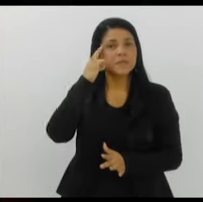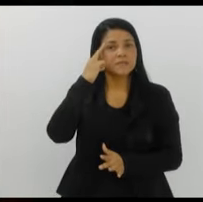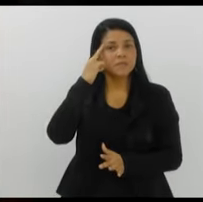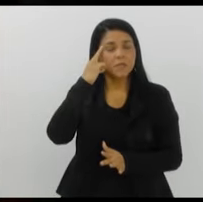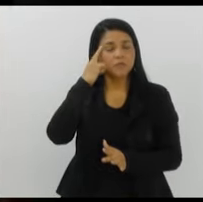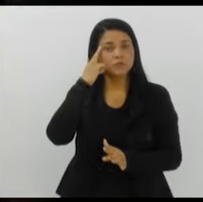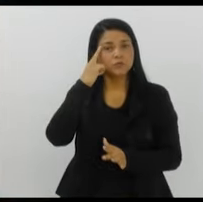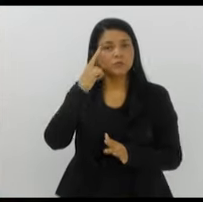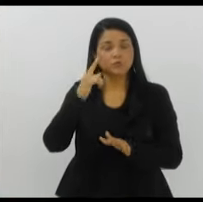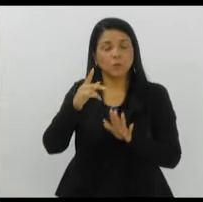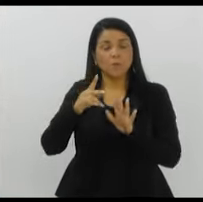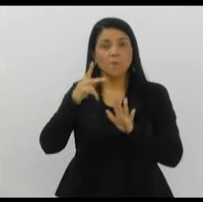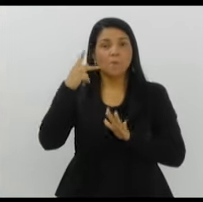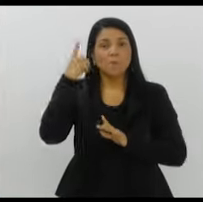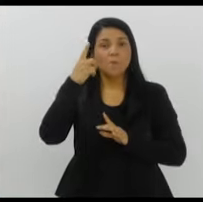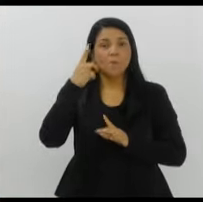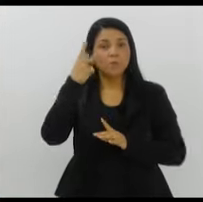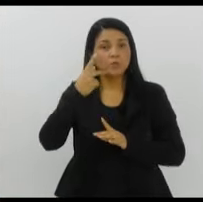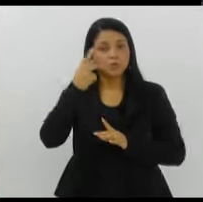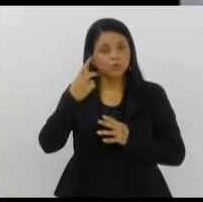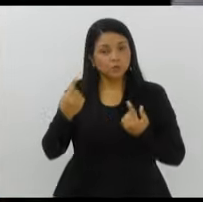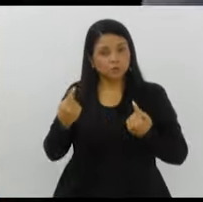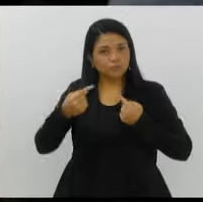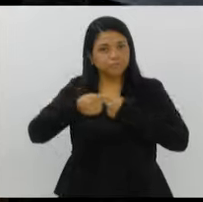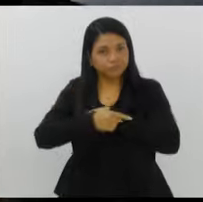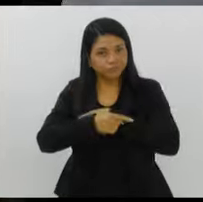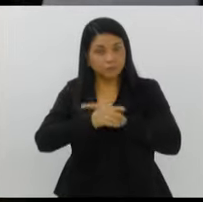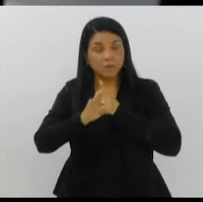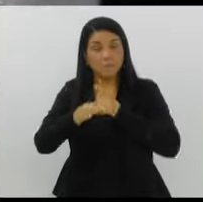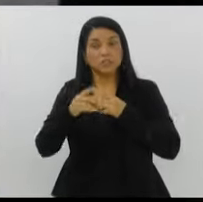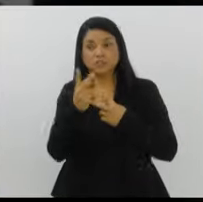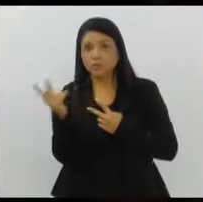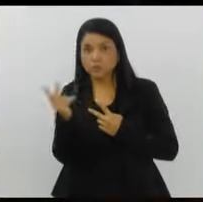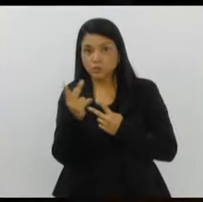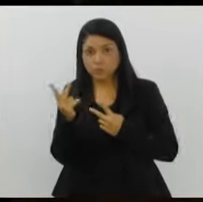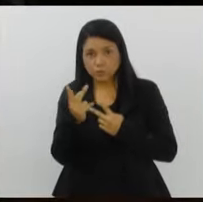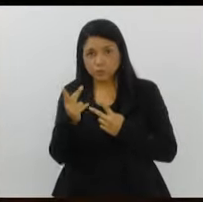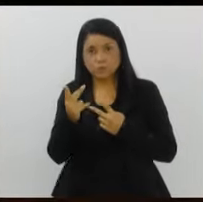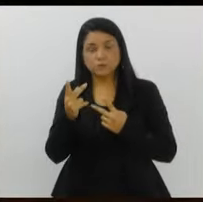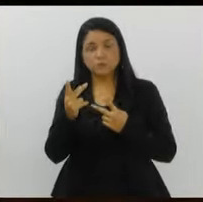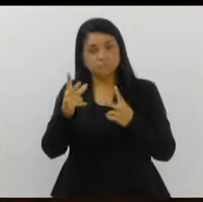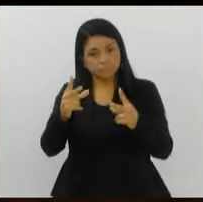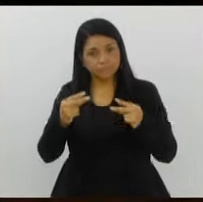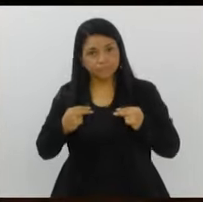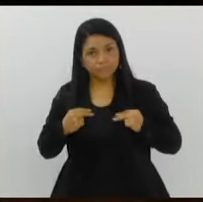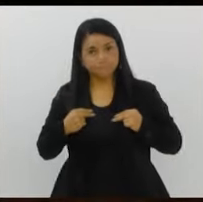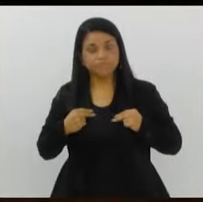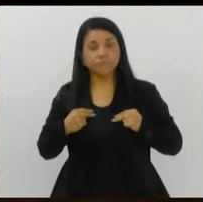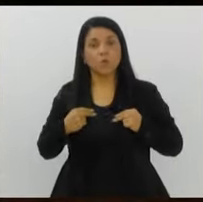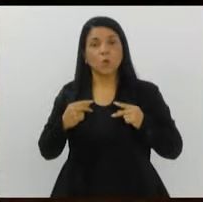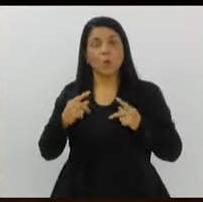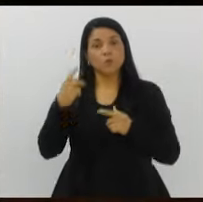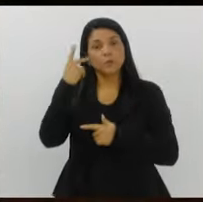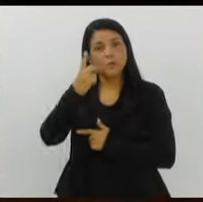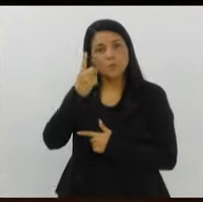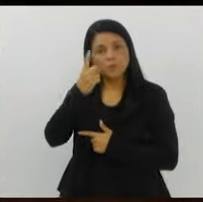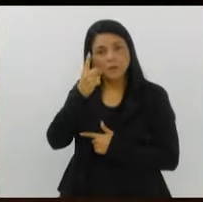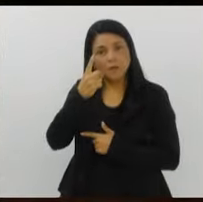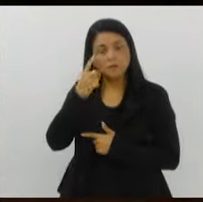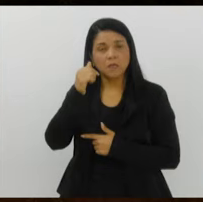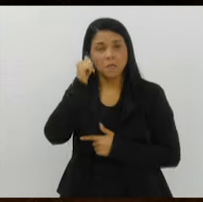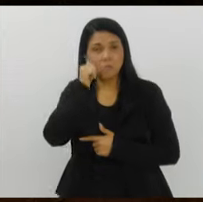contrários, mas ambas merecem, como parlamentar e como mulher,